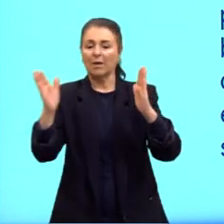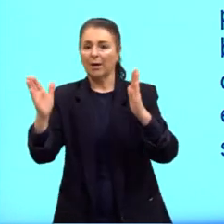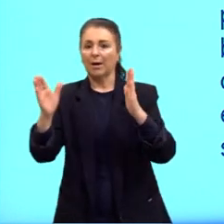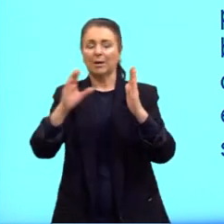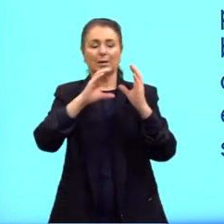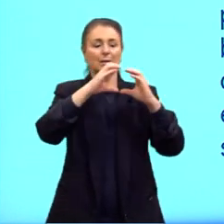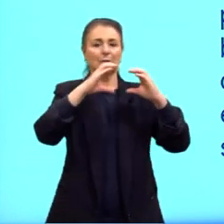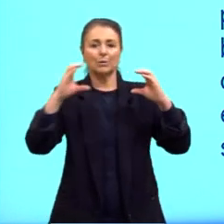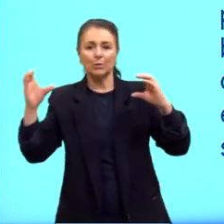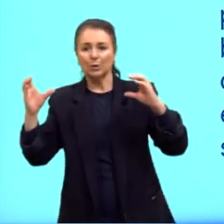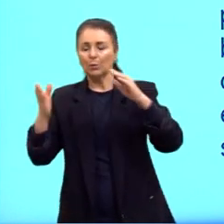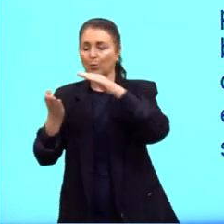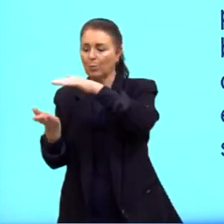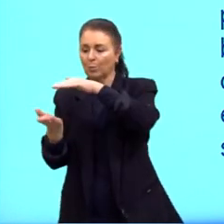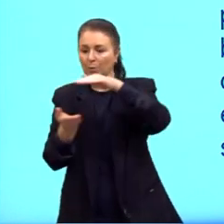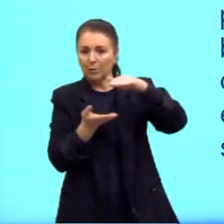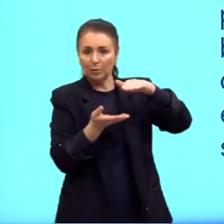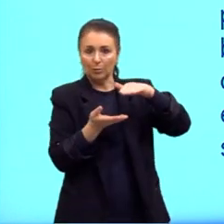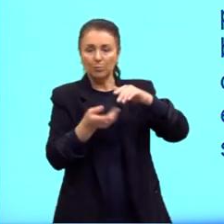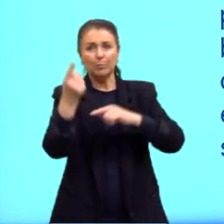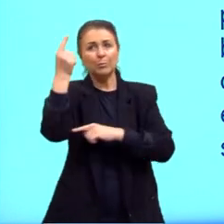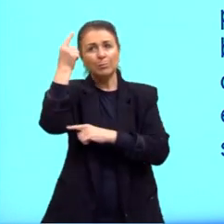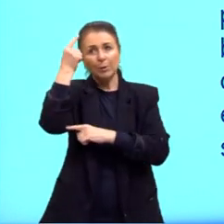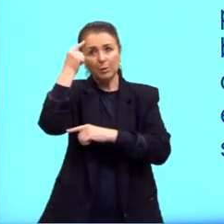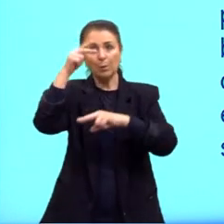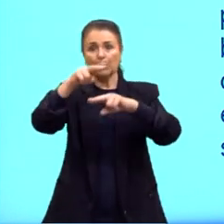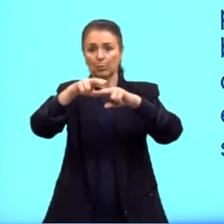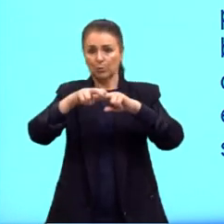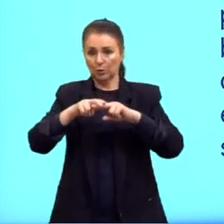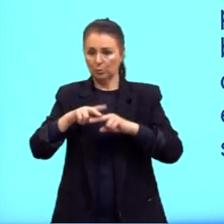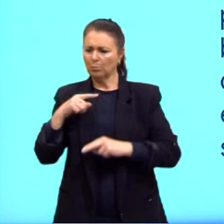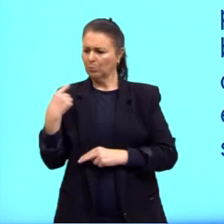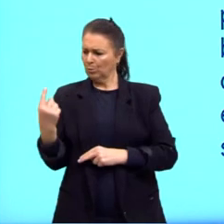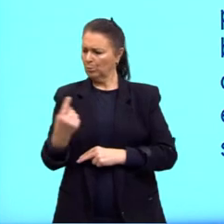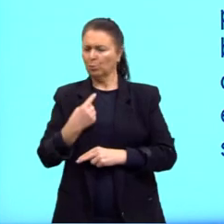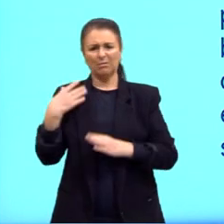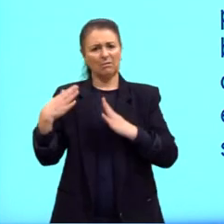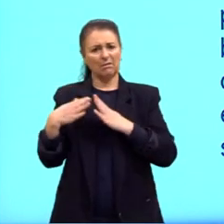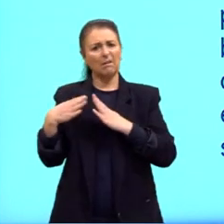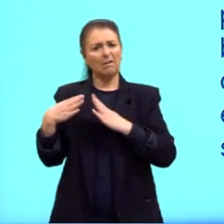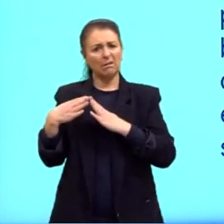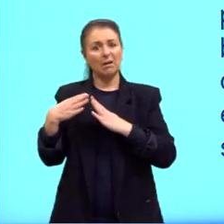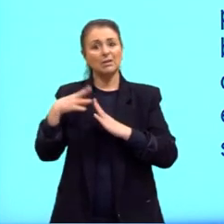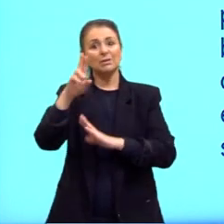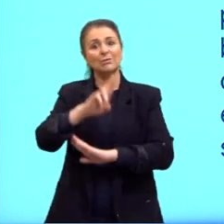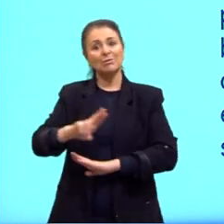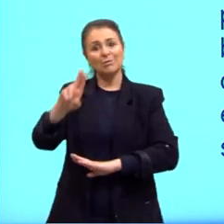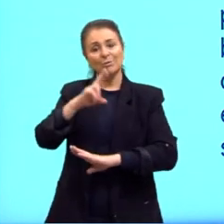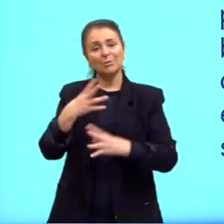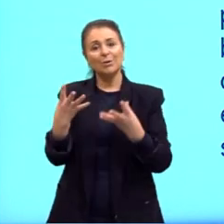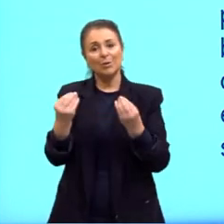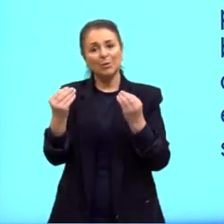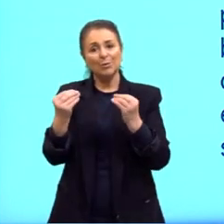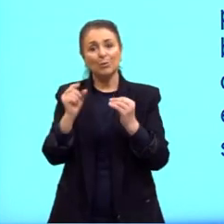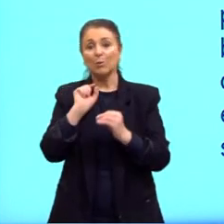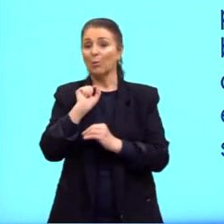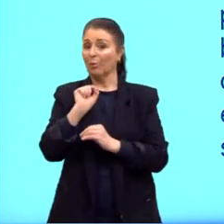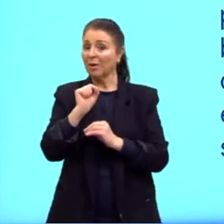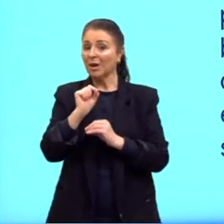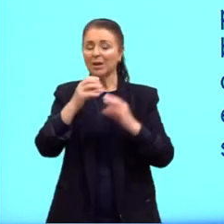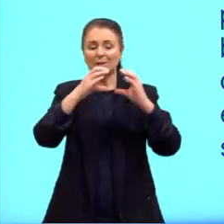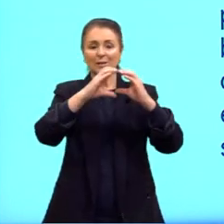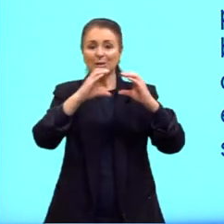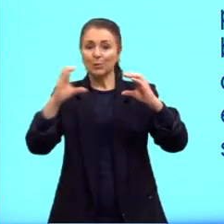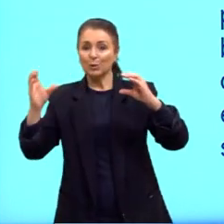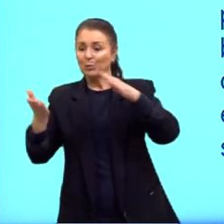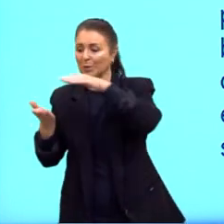a gente pode pensar né que é por isso que nas nossas casas né nossas instalações elétricas a gente usa muito mais circuitos em